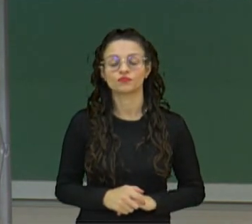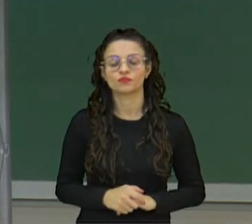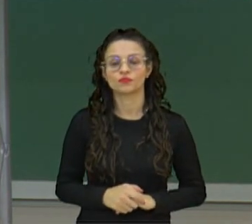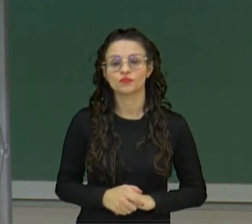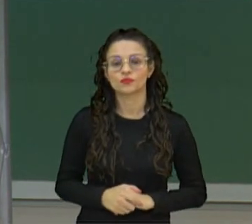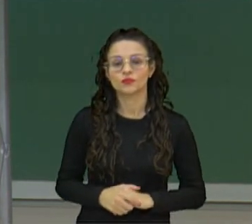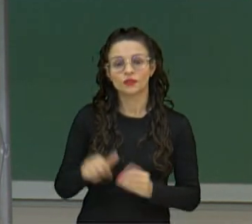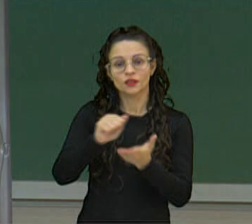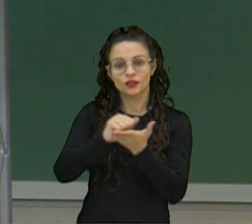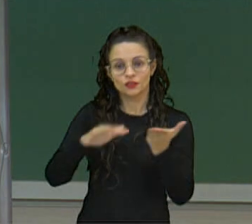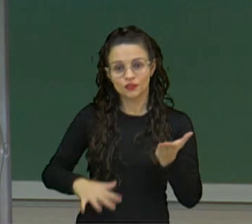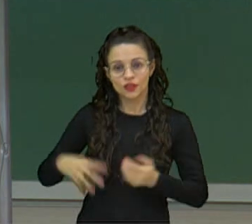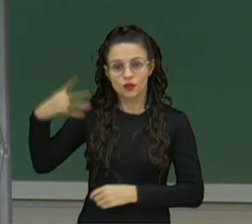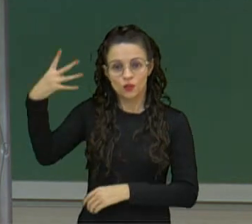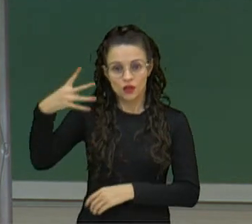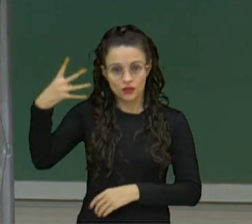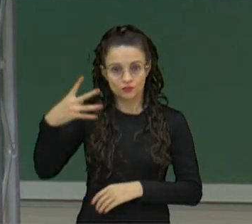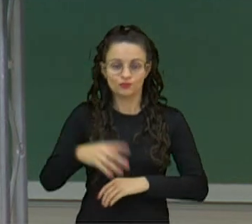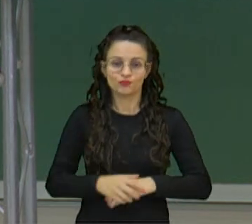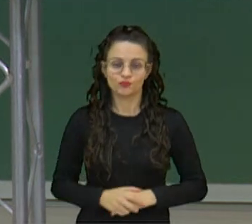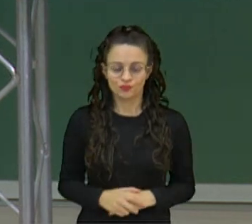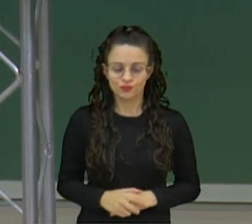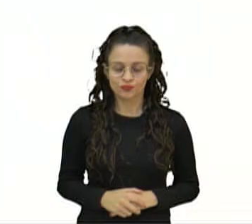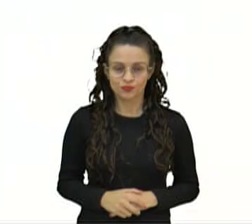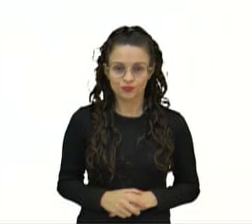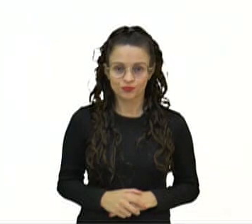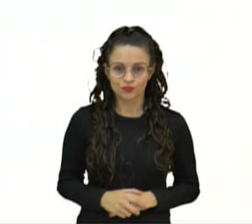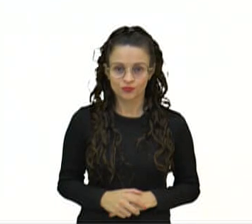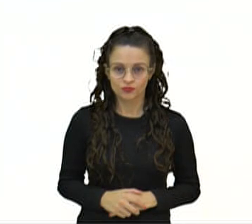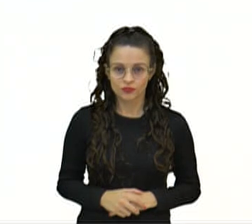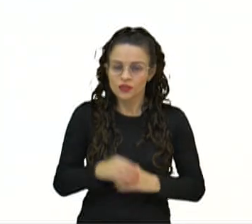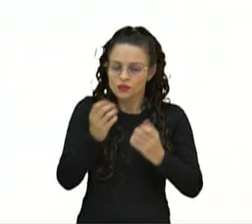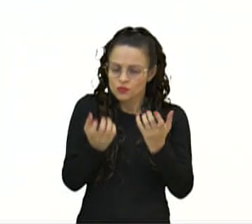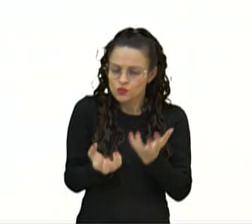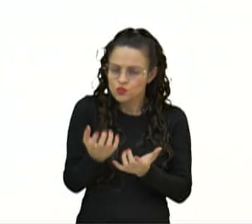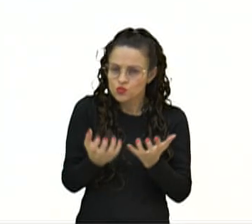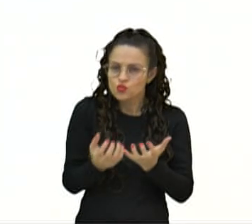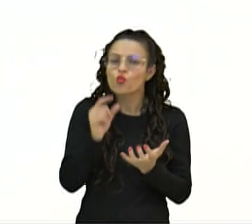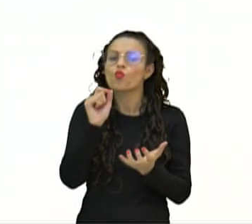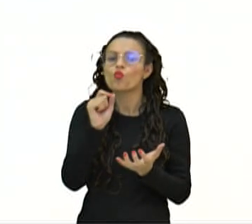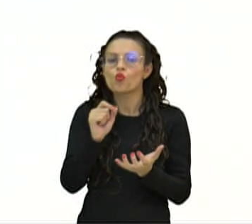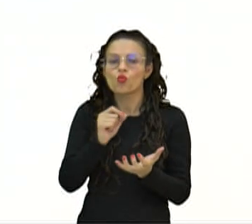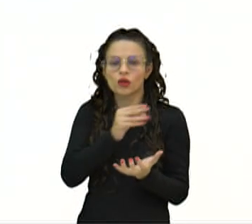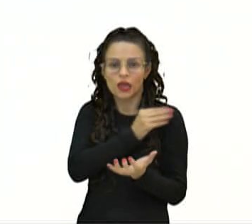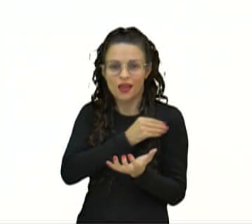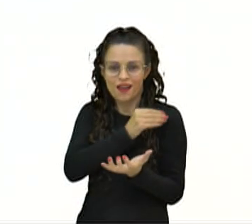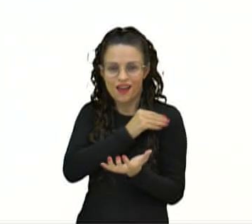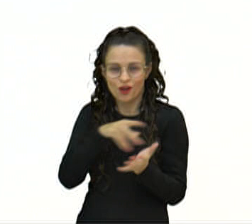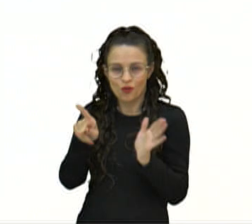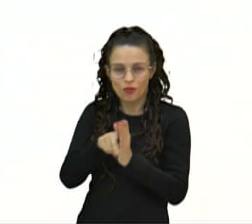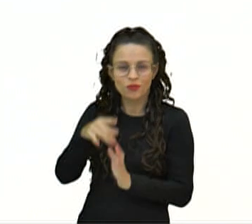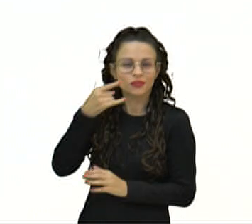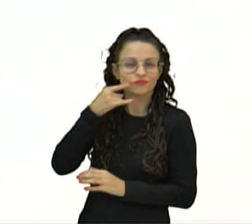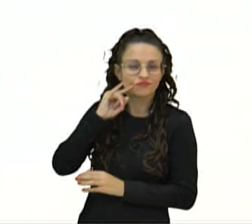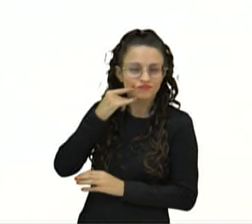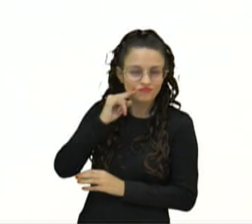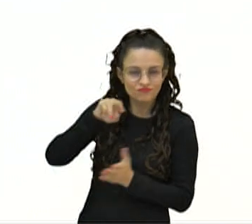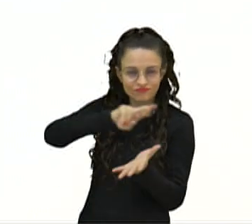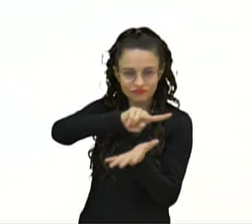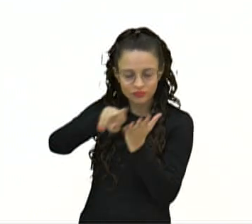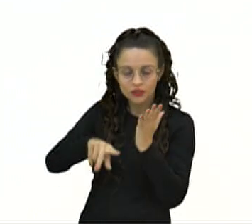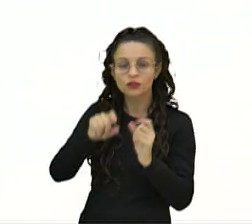Vamos para a atividade de número 4. A fermentação que produz o álcool das bebidas alcoólicas é